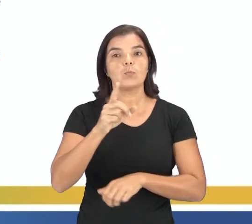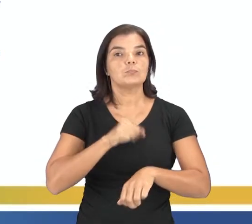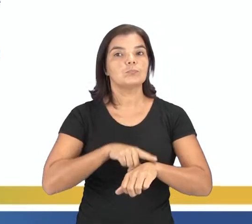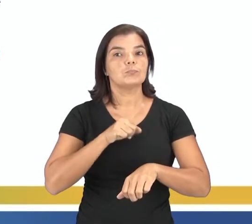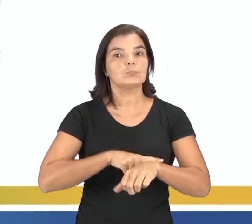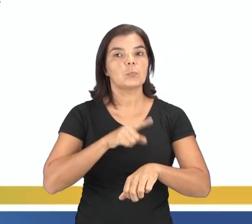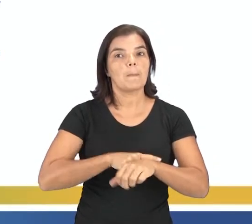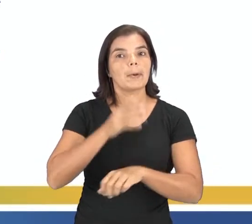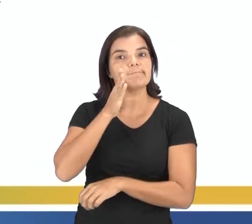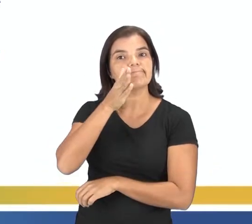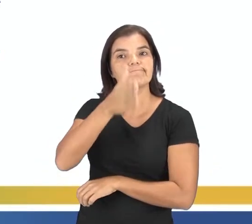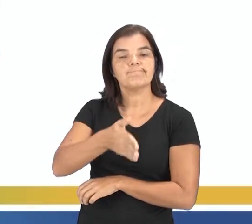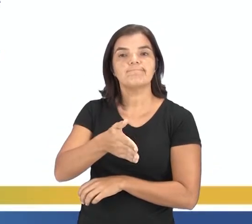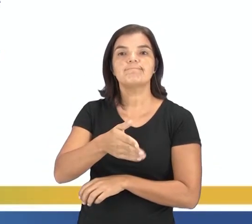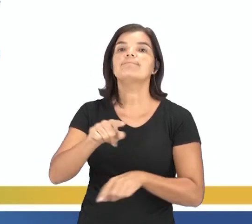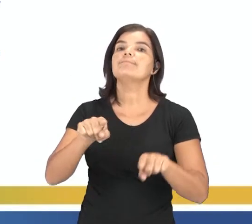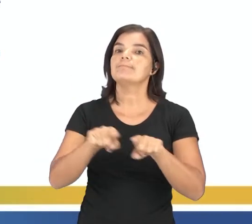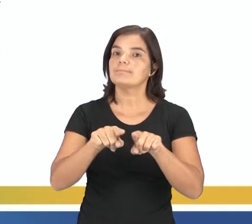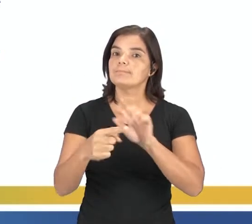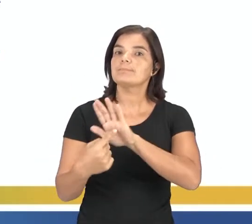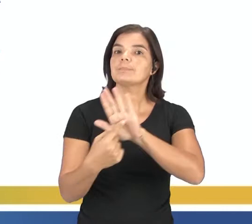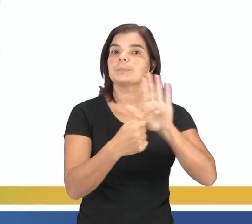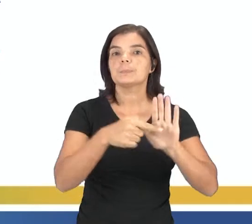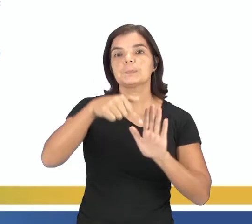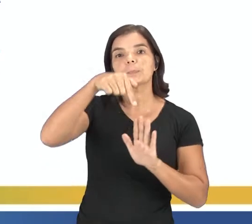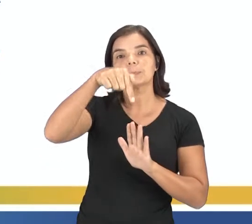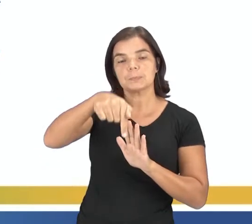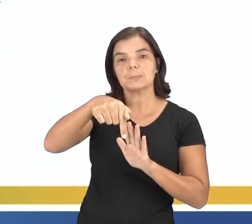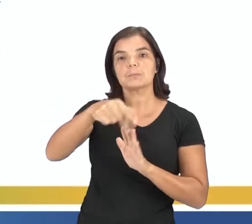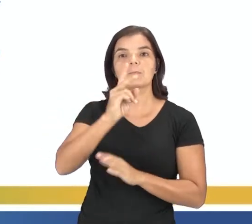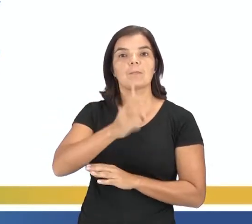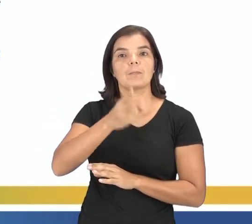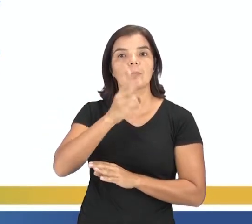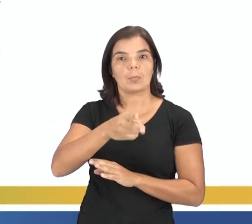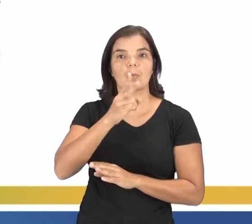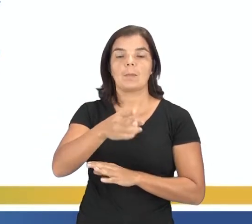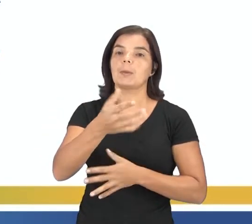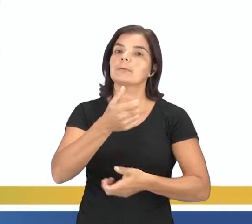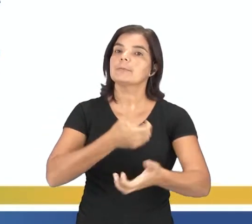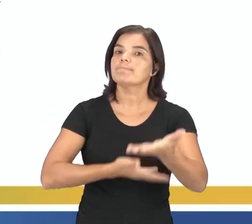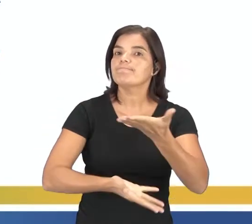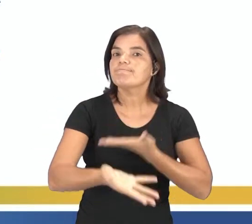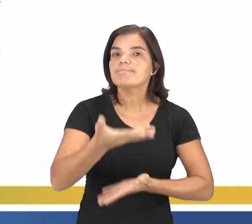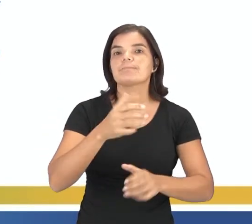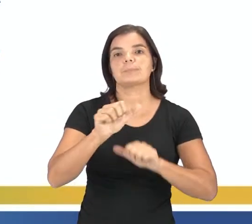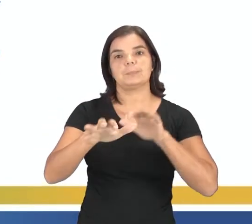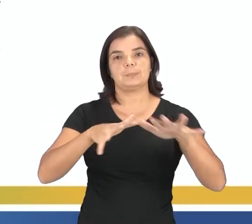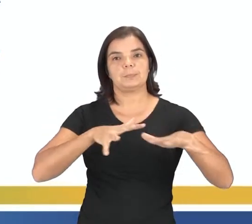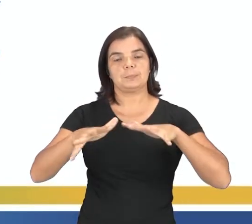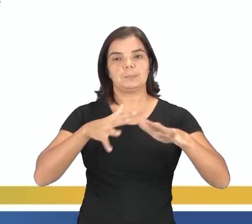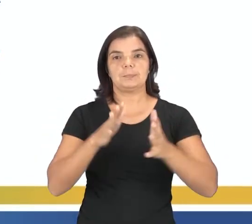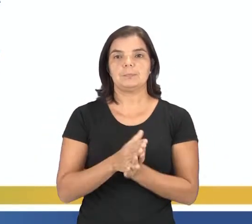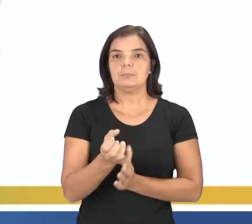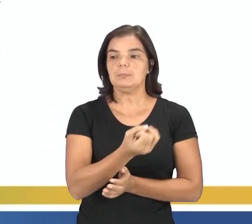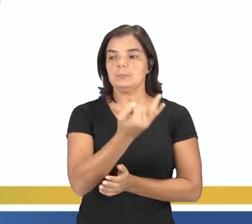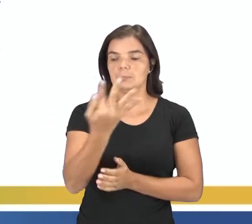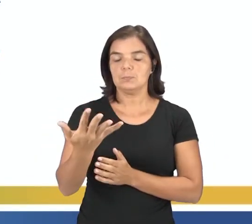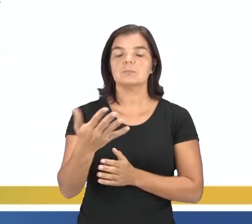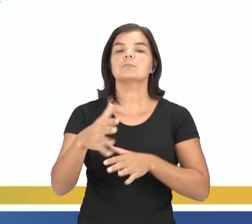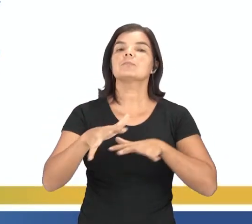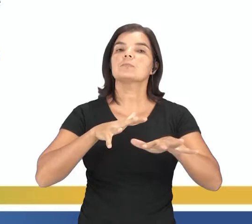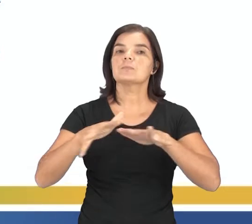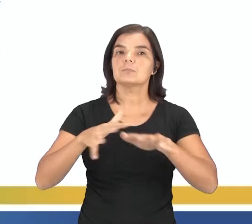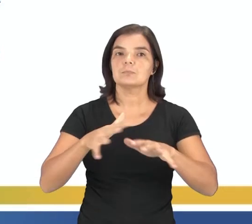momento linear. Ambas são formas de representar a mesma grandeza. A quantidade de movimento